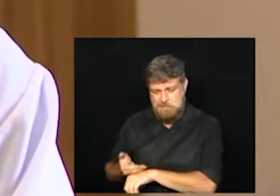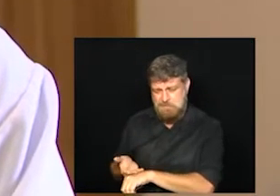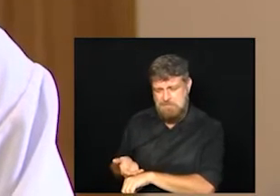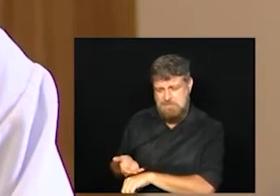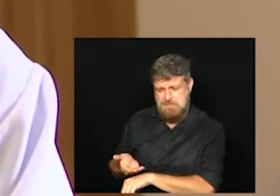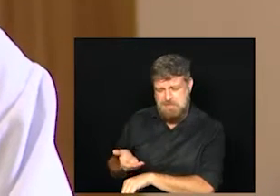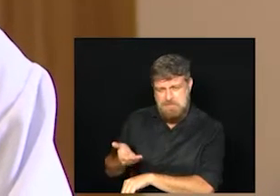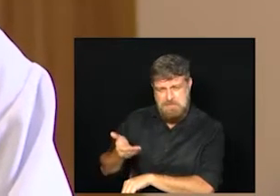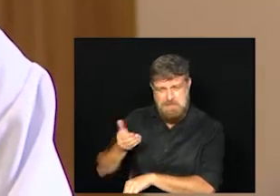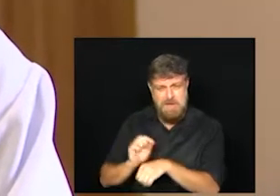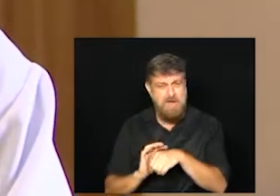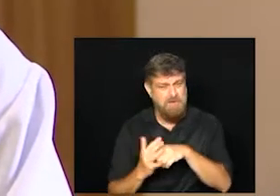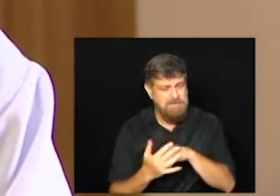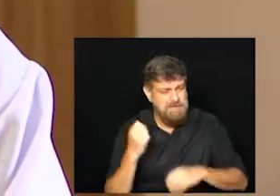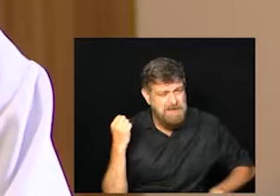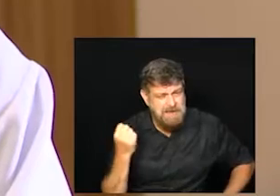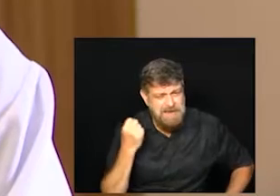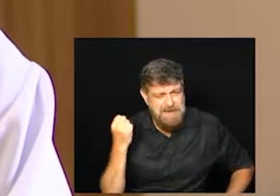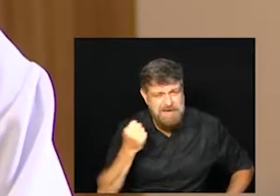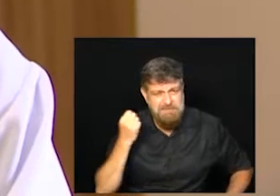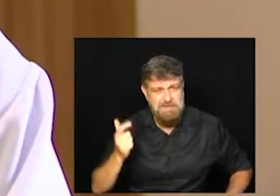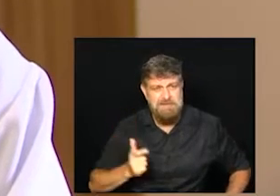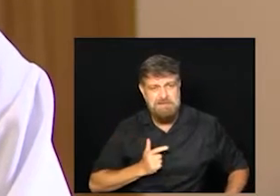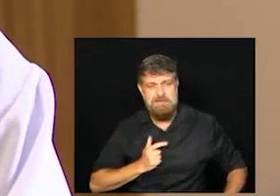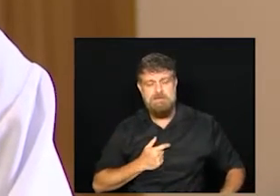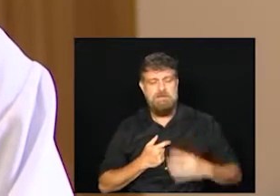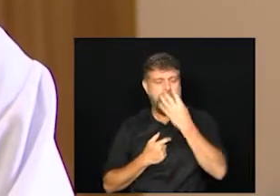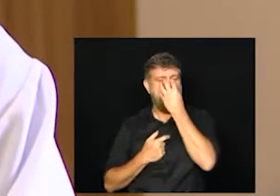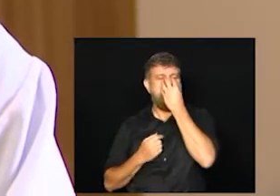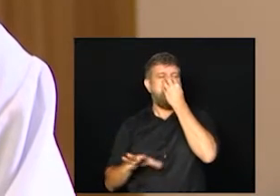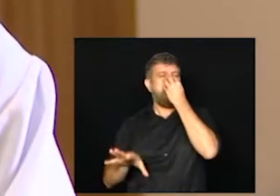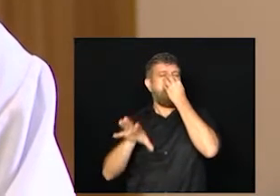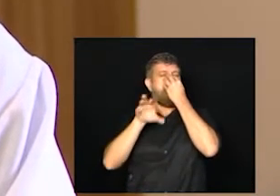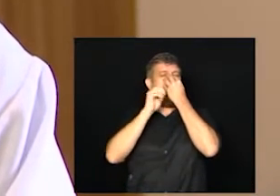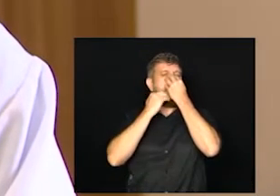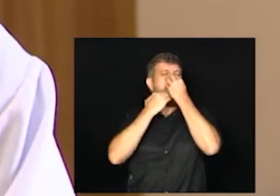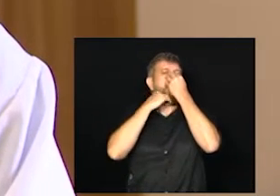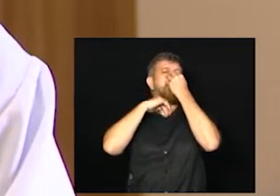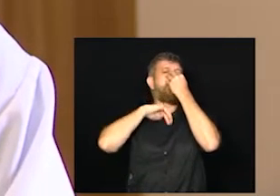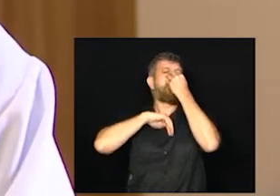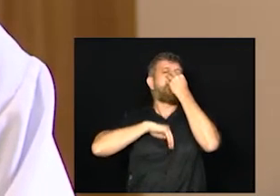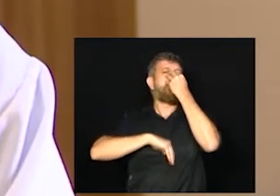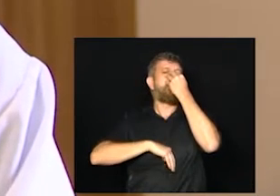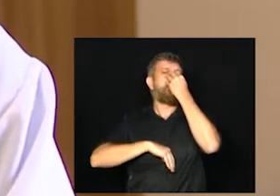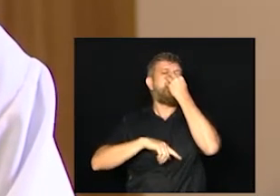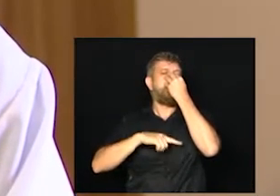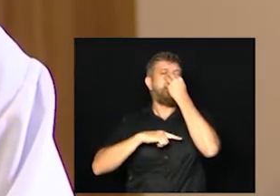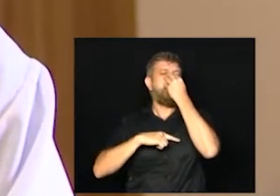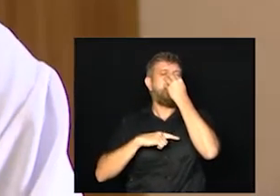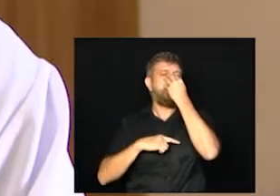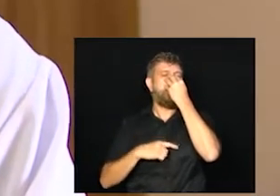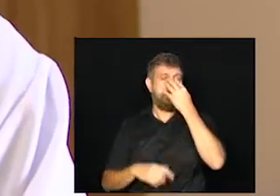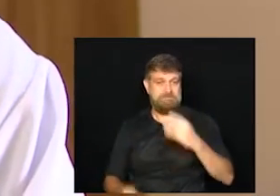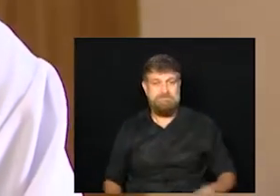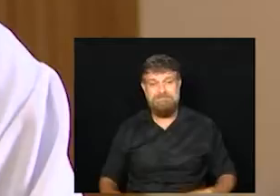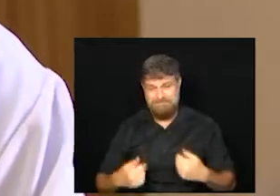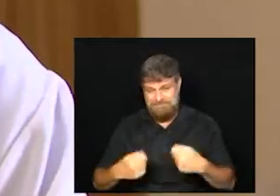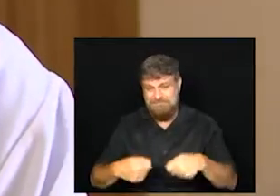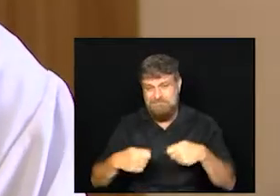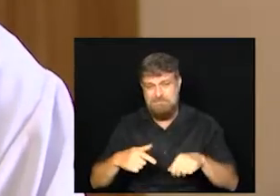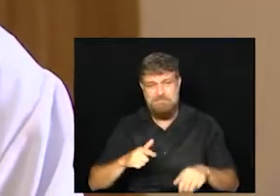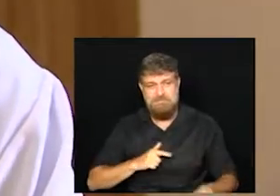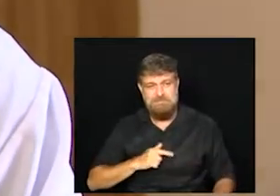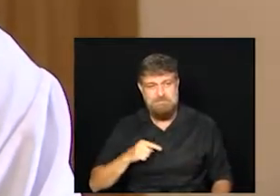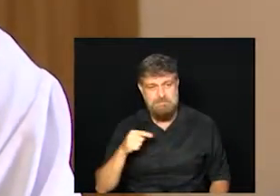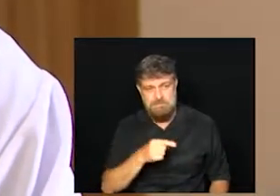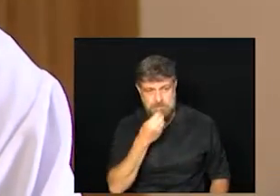de Covid, que chegam aí para uma terapia intensiva, há necessidade de intubação. O fôlego